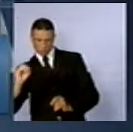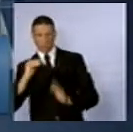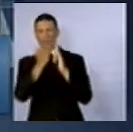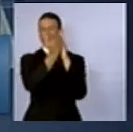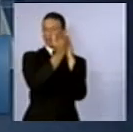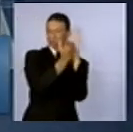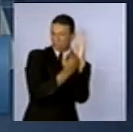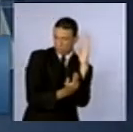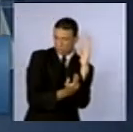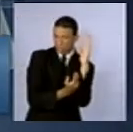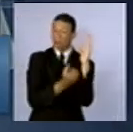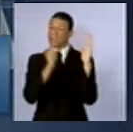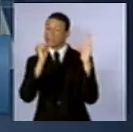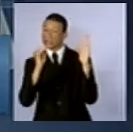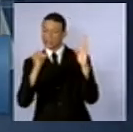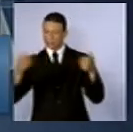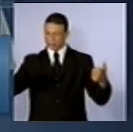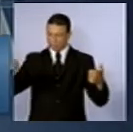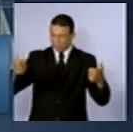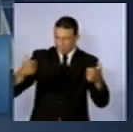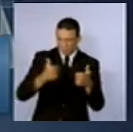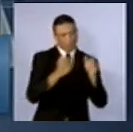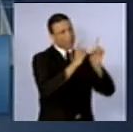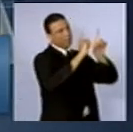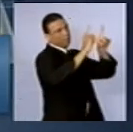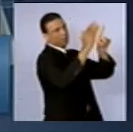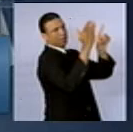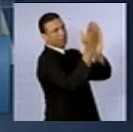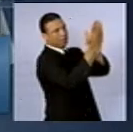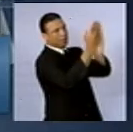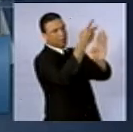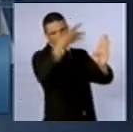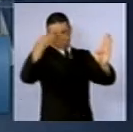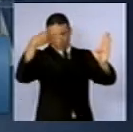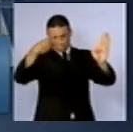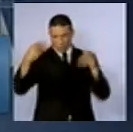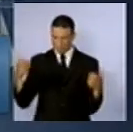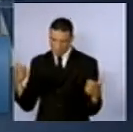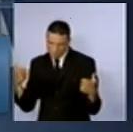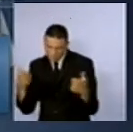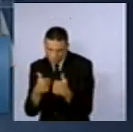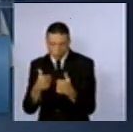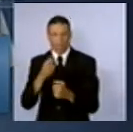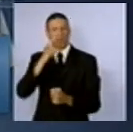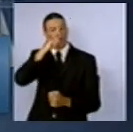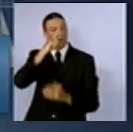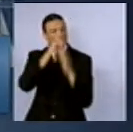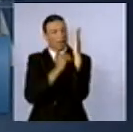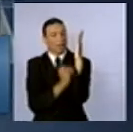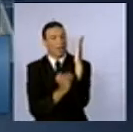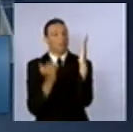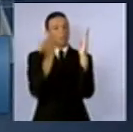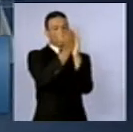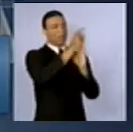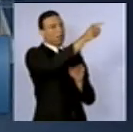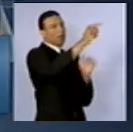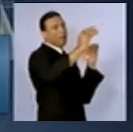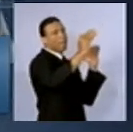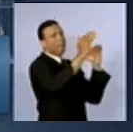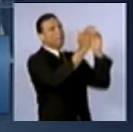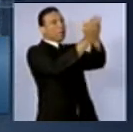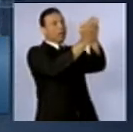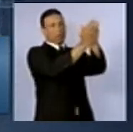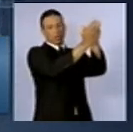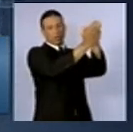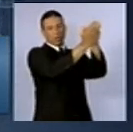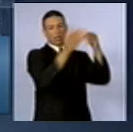Depois o risco aumenta no terceiro estrato e o o no último extrato também é acima de um